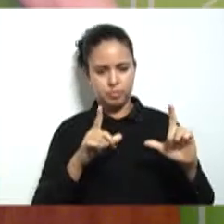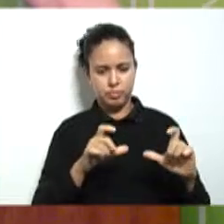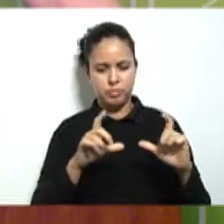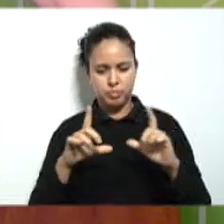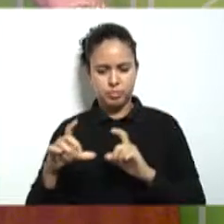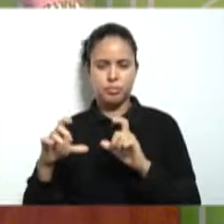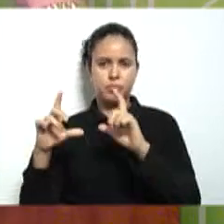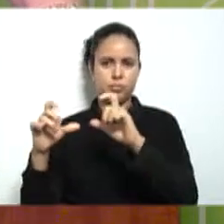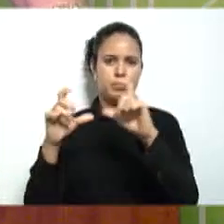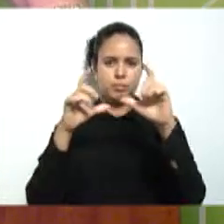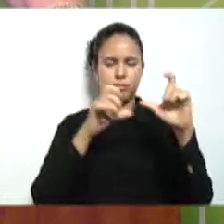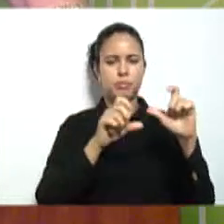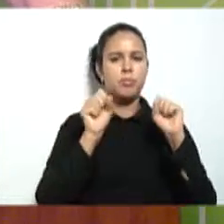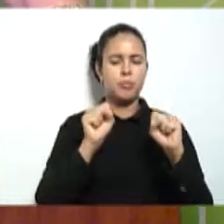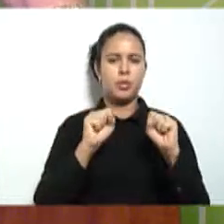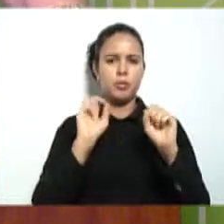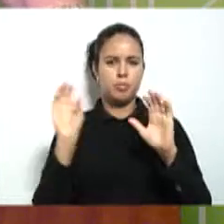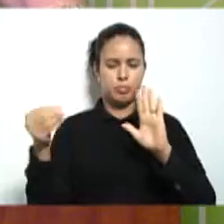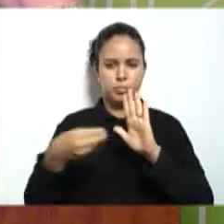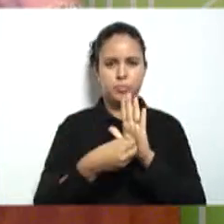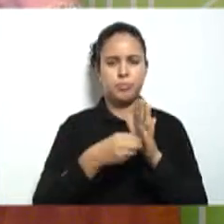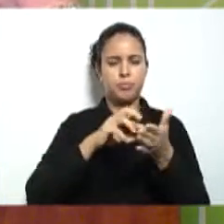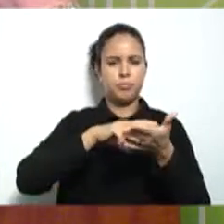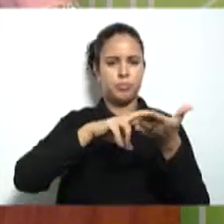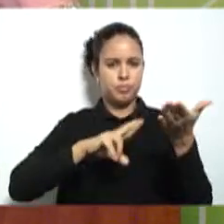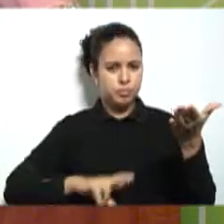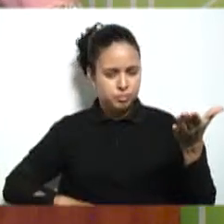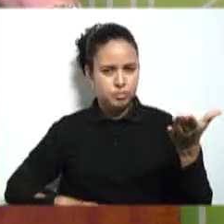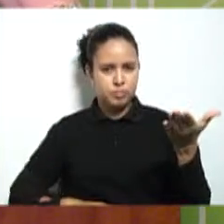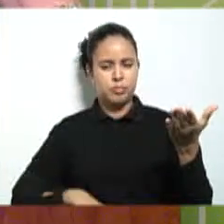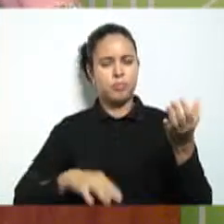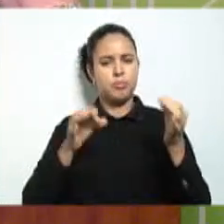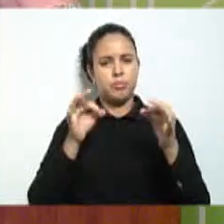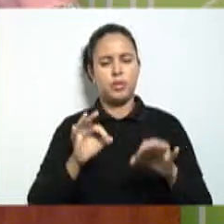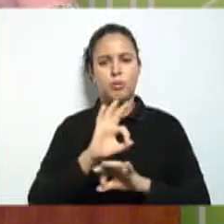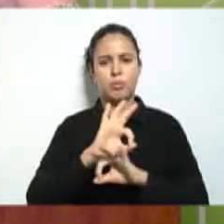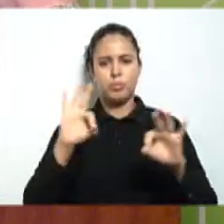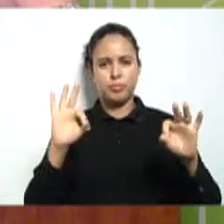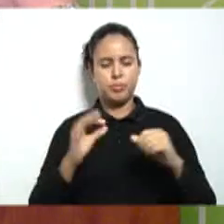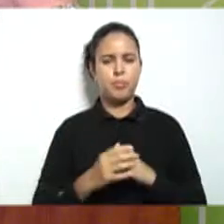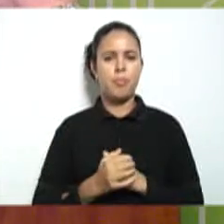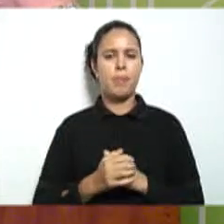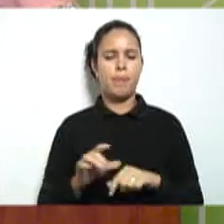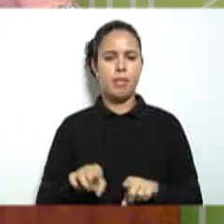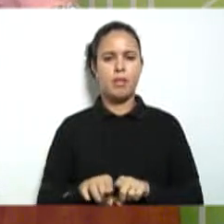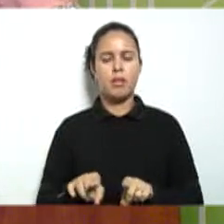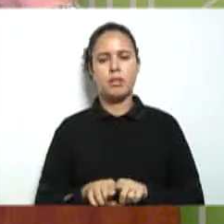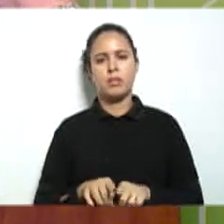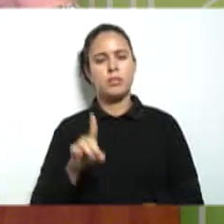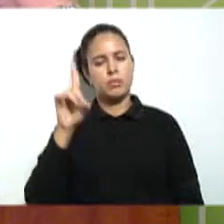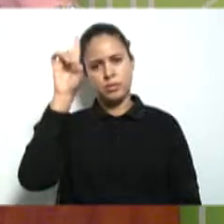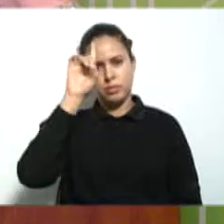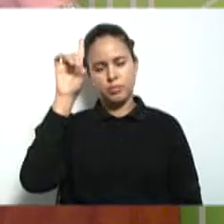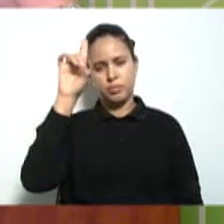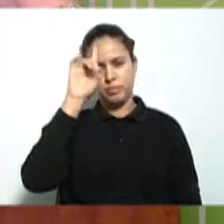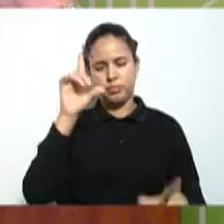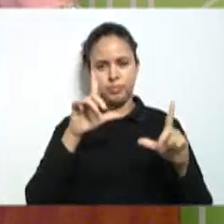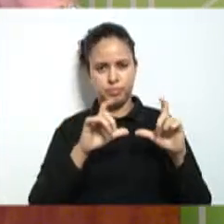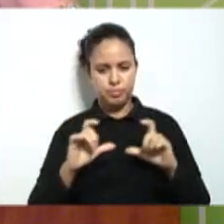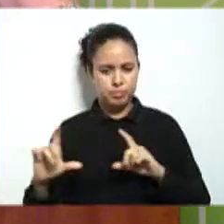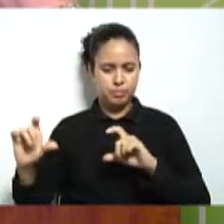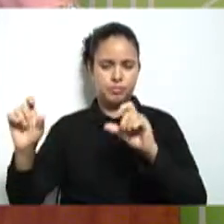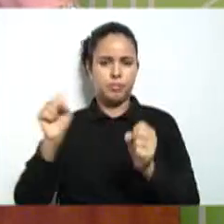depois colocar essas imagens no relatório, fica muito bacana. E inclusive do dia da apresentação dos banners, se quiserem